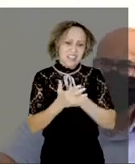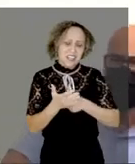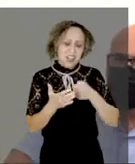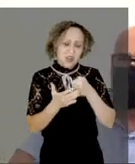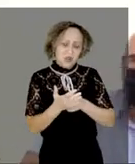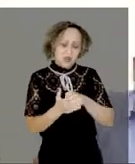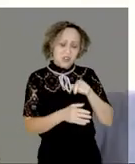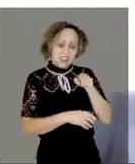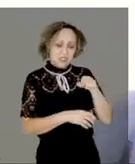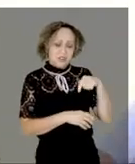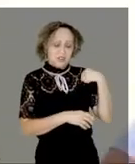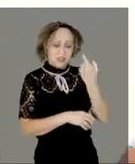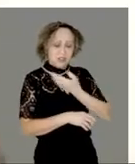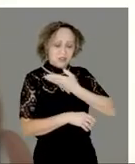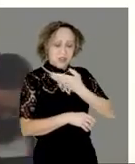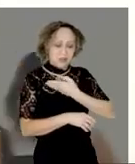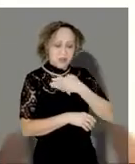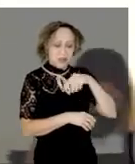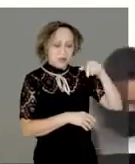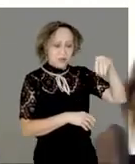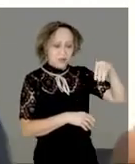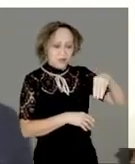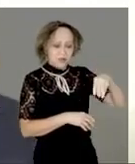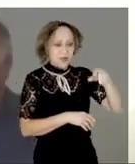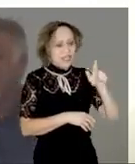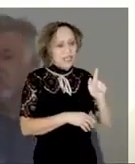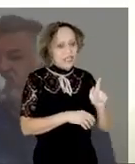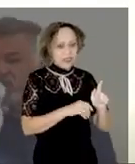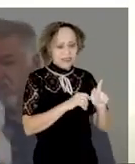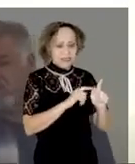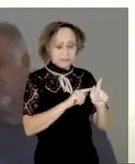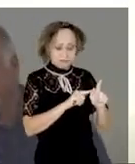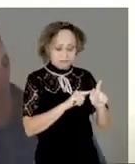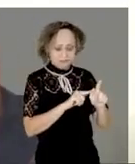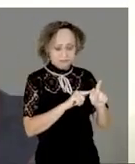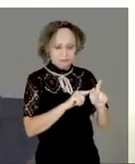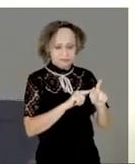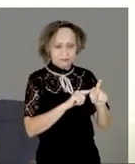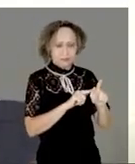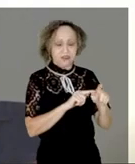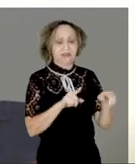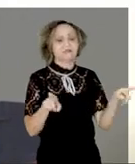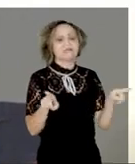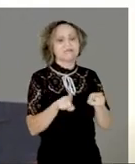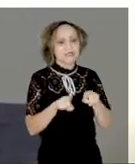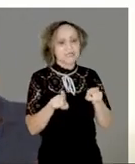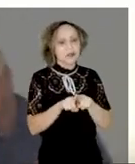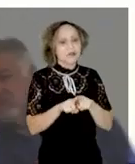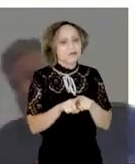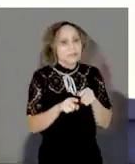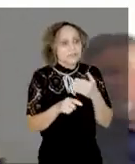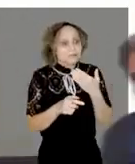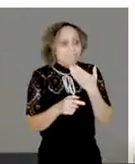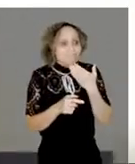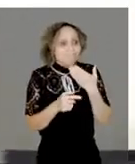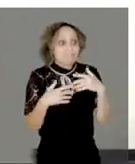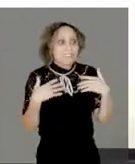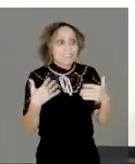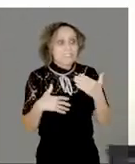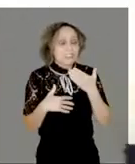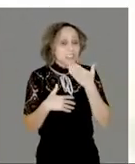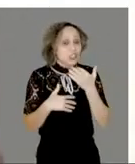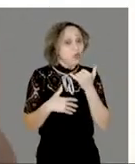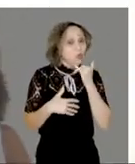falar muito pouco, eu estou com a garganta muito ruim, e eu, segunda-feira, começo a gravar um